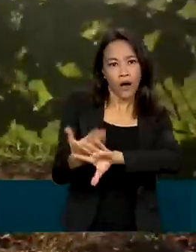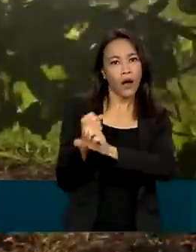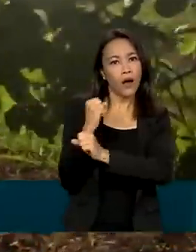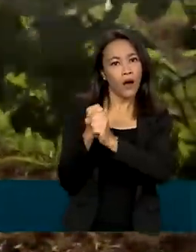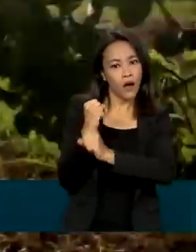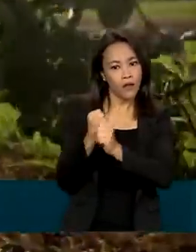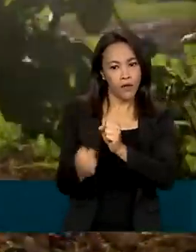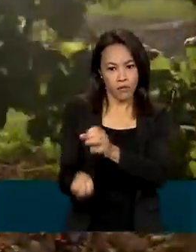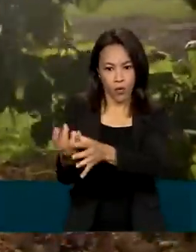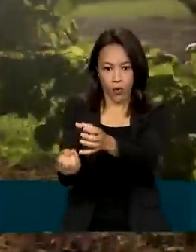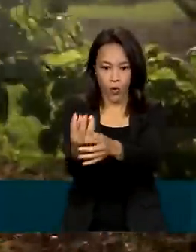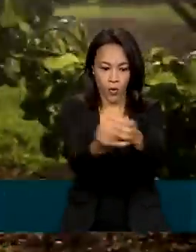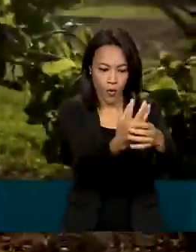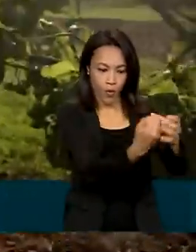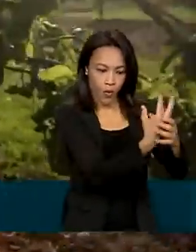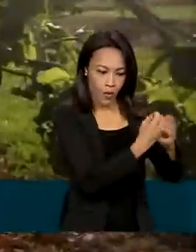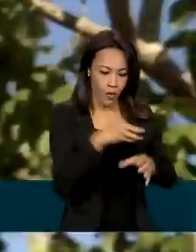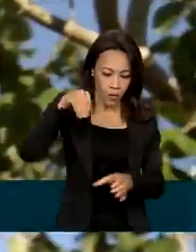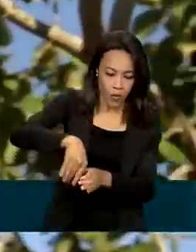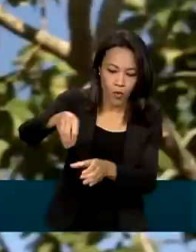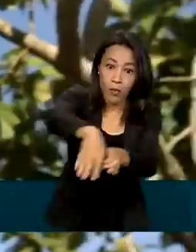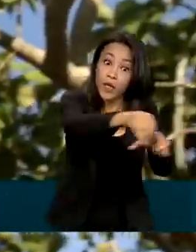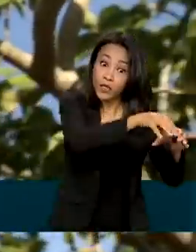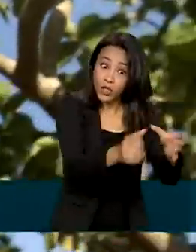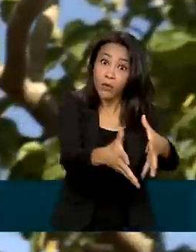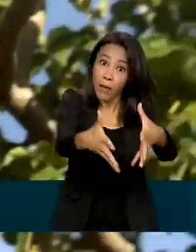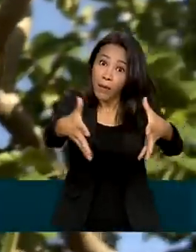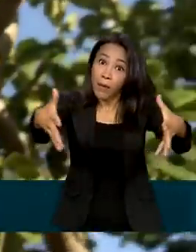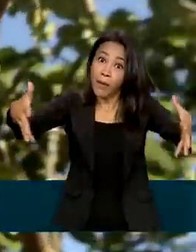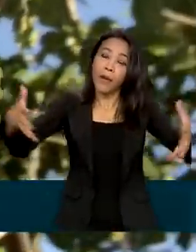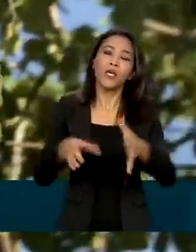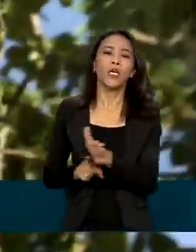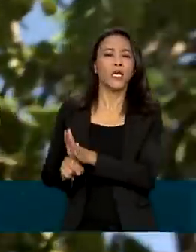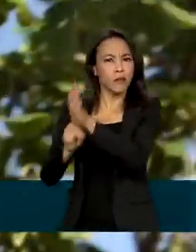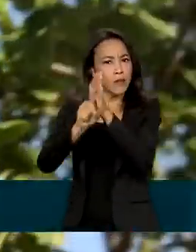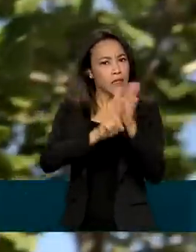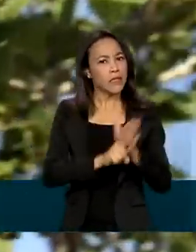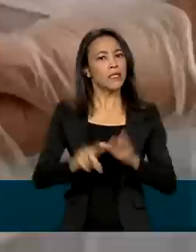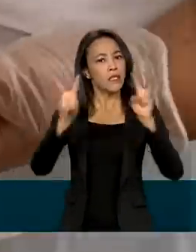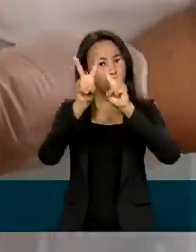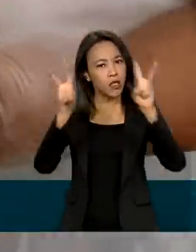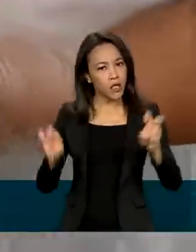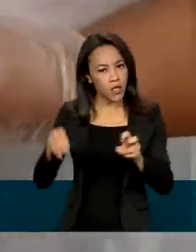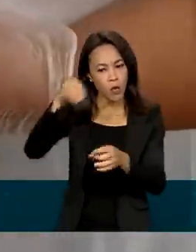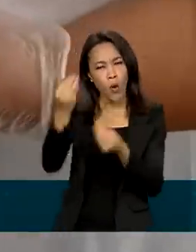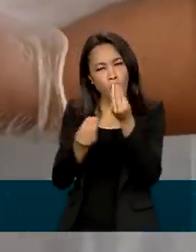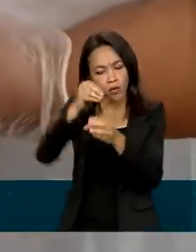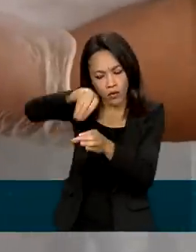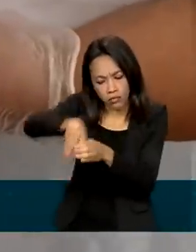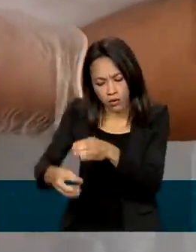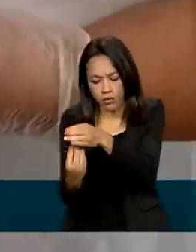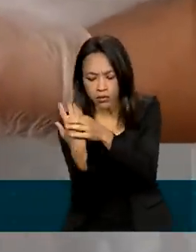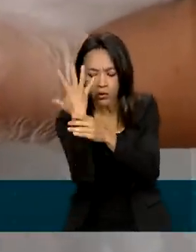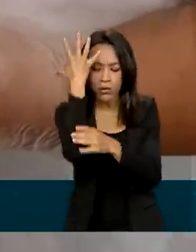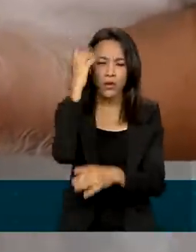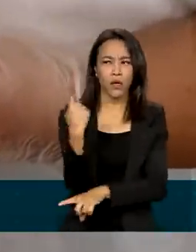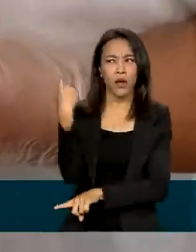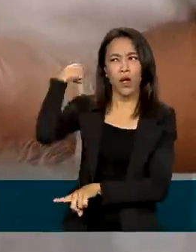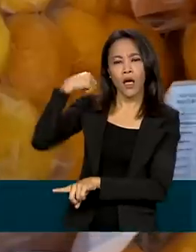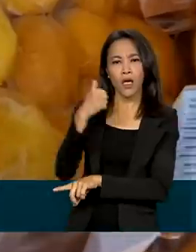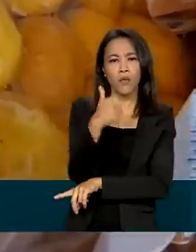multiplicada através do plantio E durante os estudos sobre o cultivo que começaram em